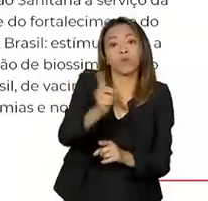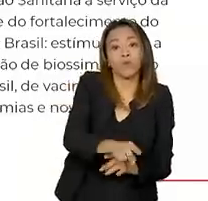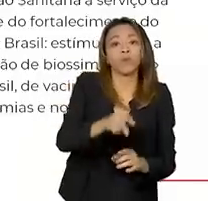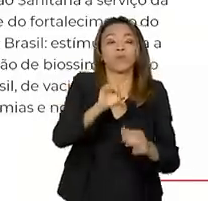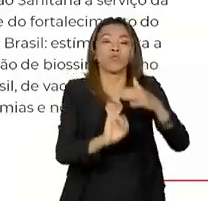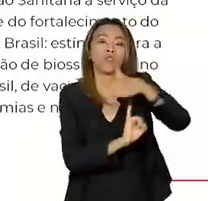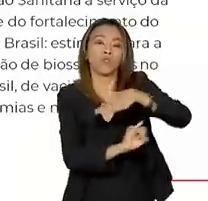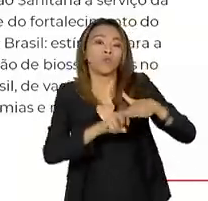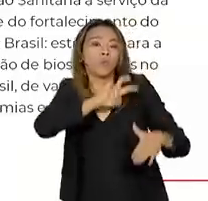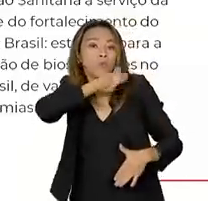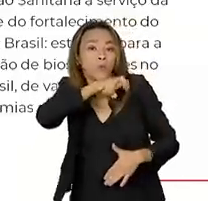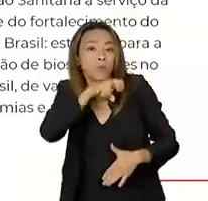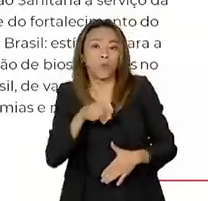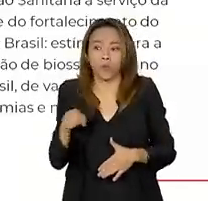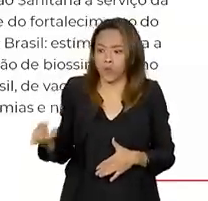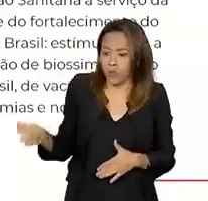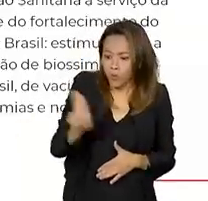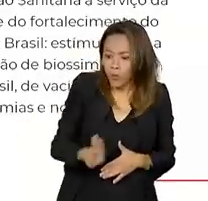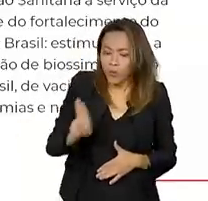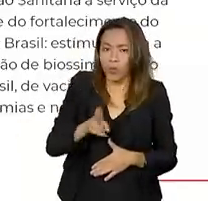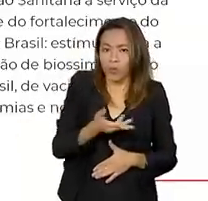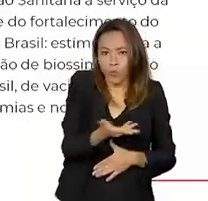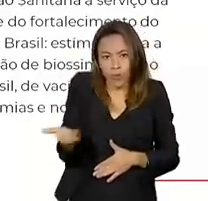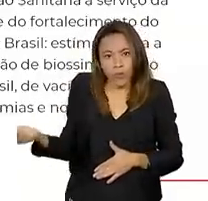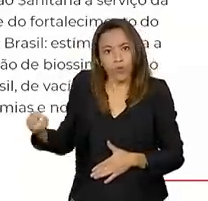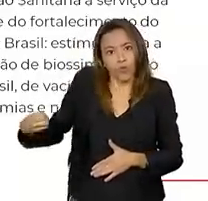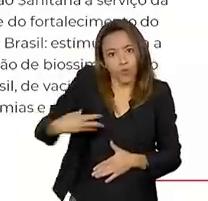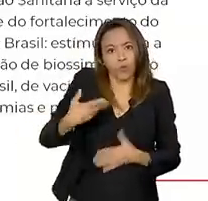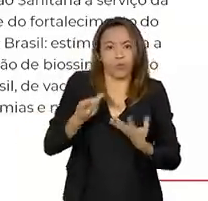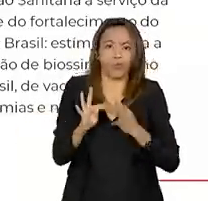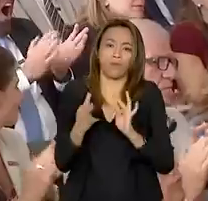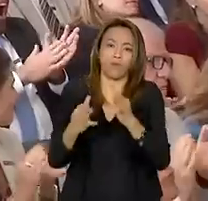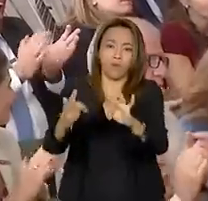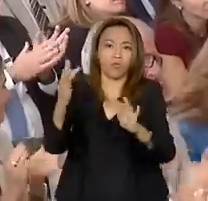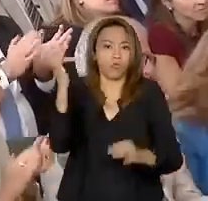novas tecnologias, tecnologias avançadas.